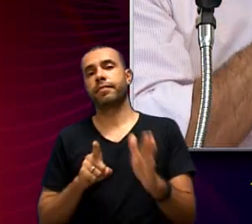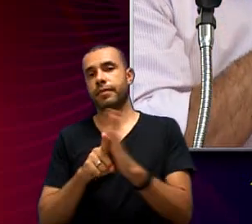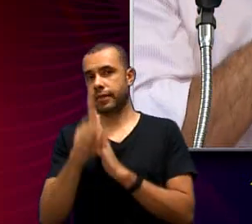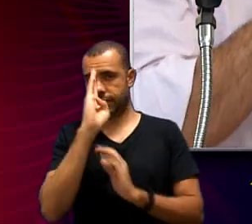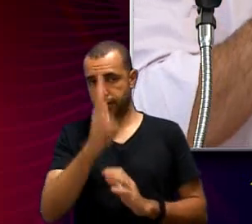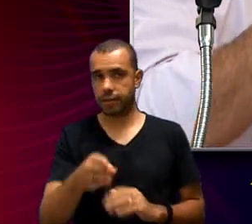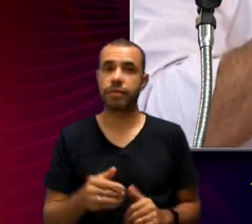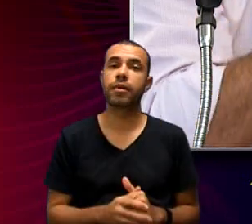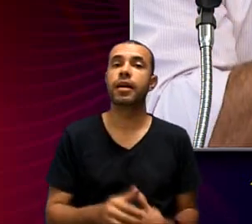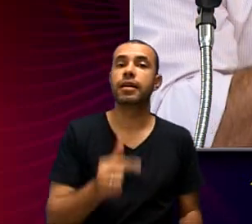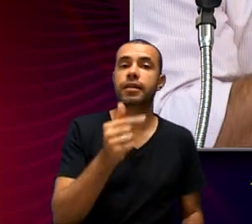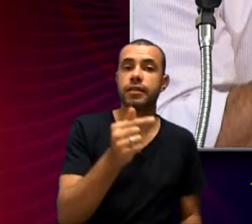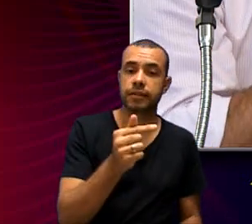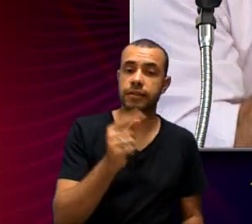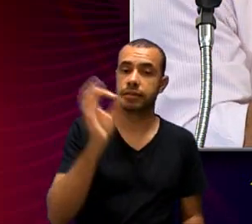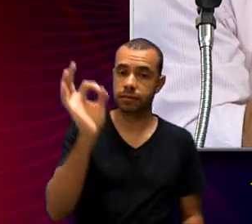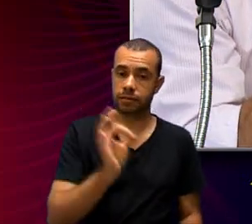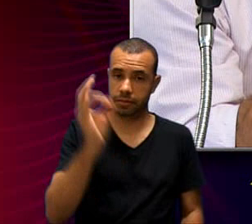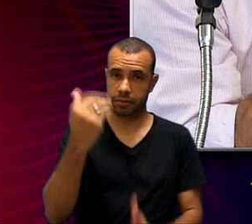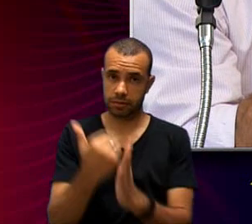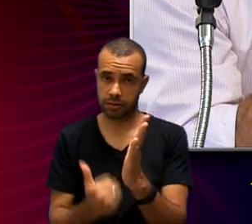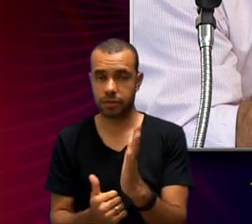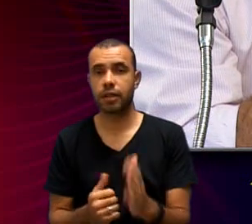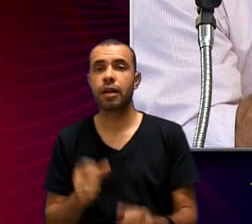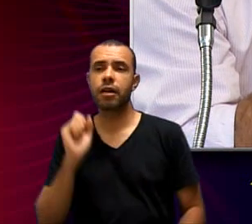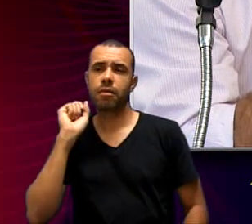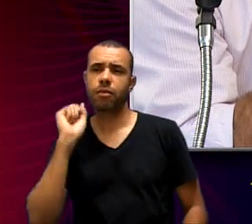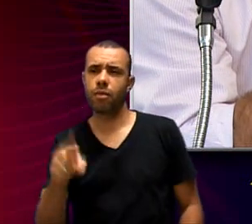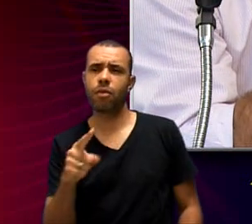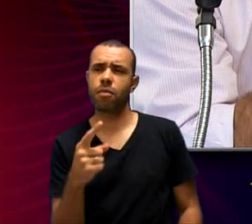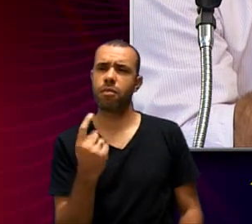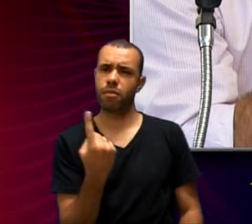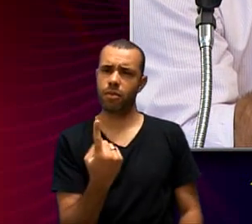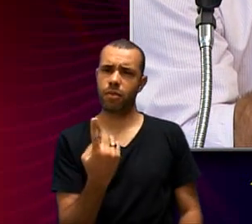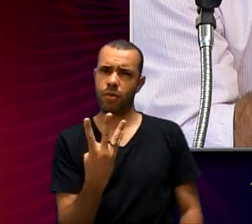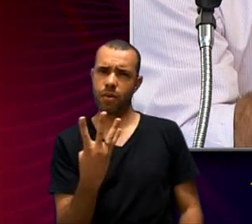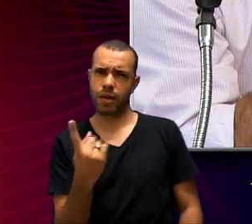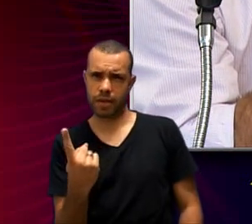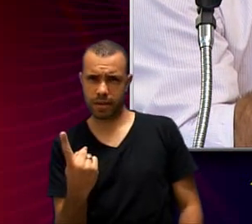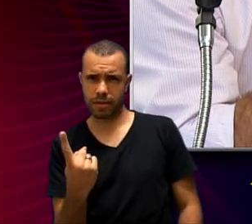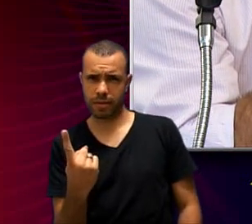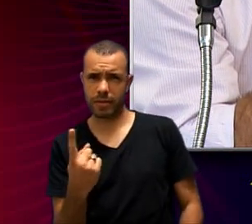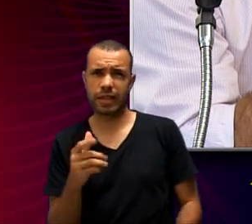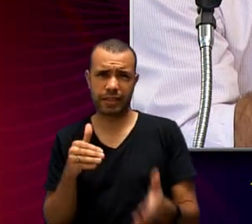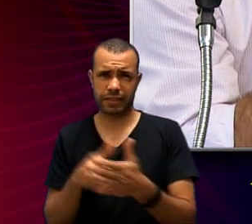de queda, jogando 1,41, vou chegar nos 3,336 milhões?